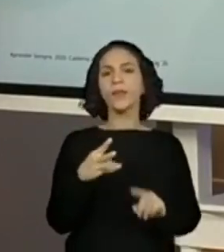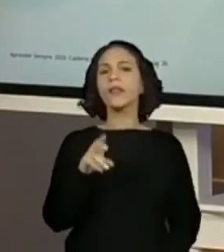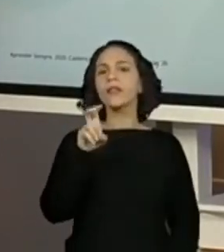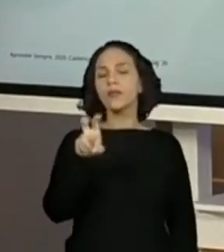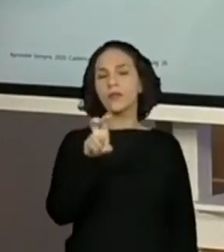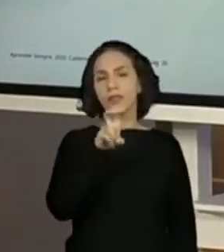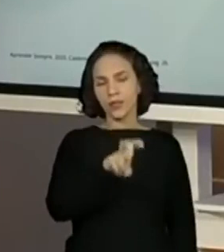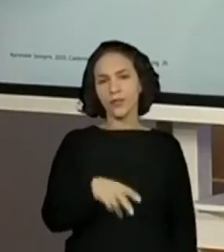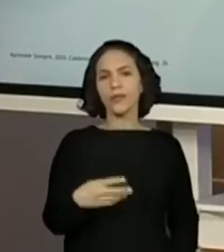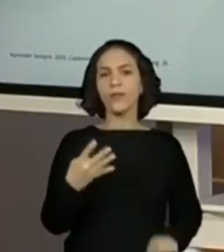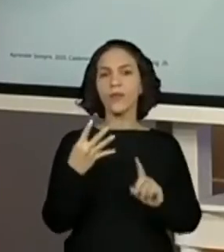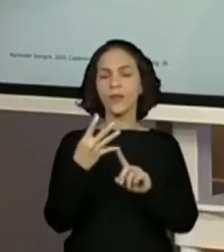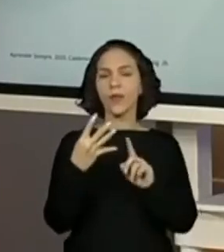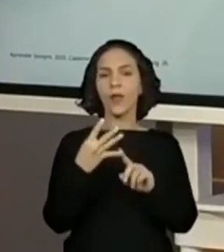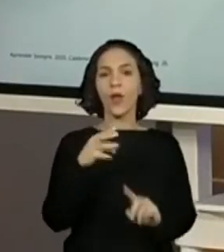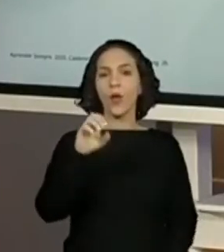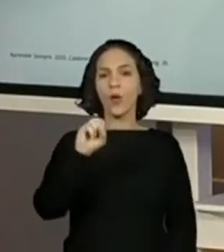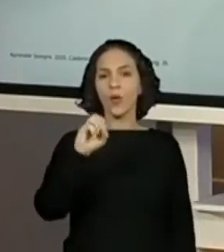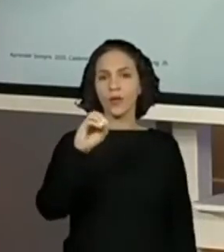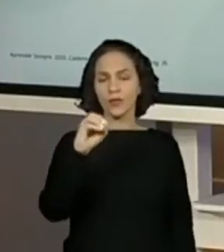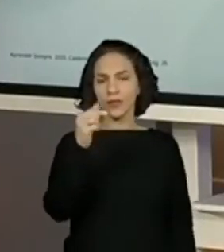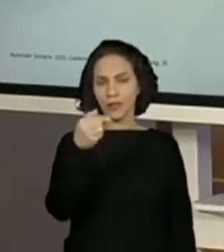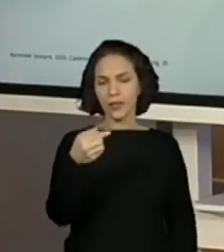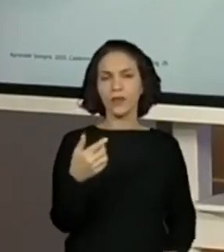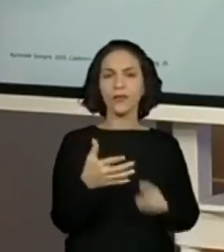55, 807,